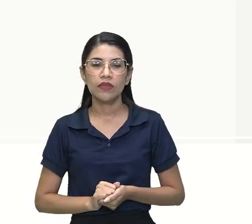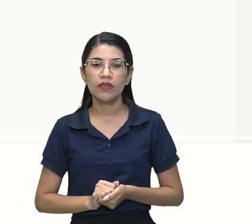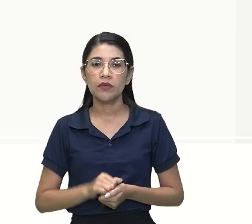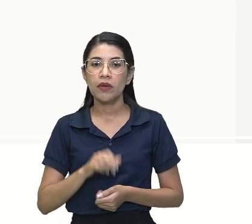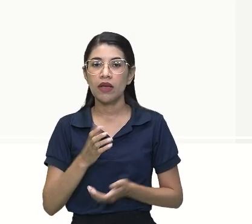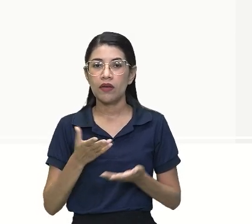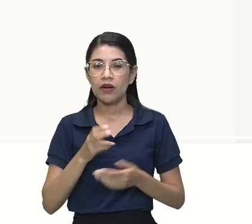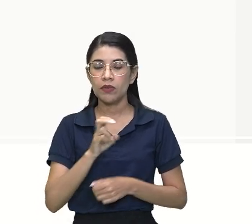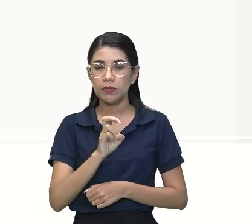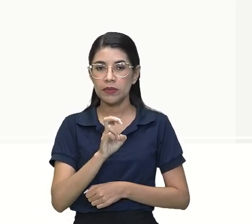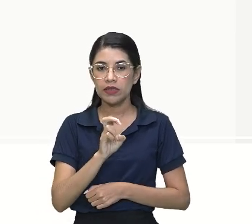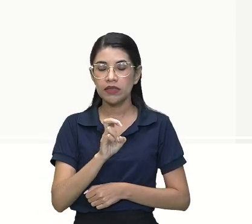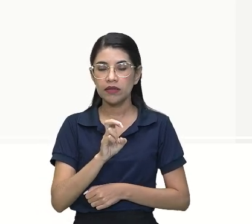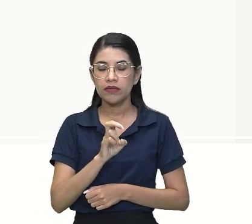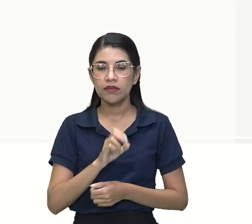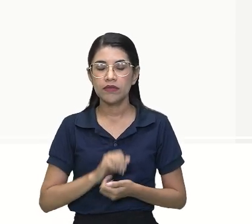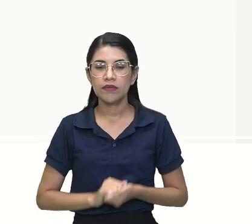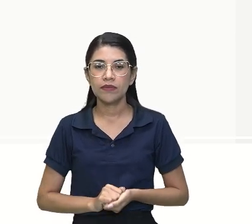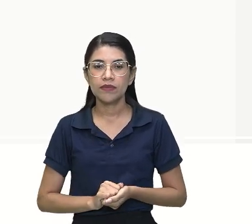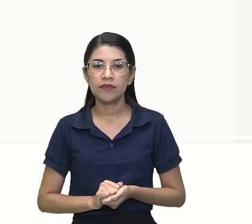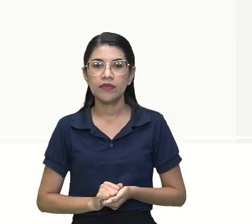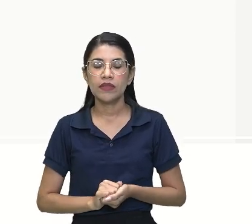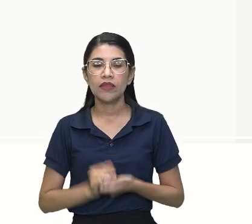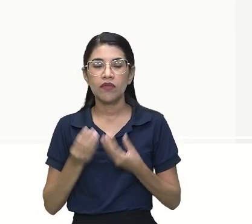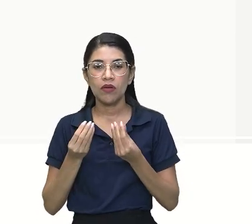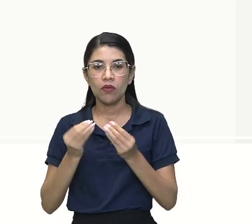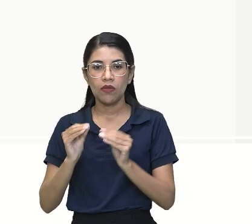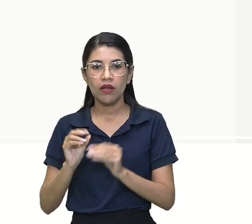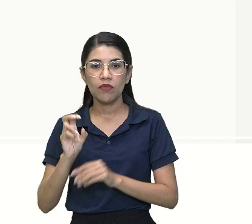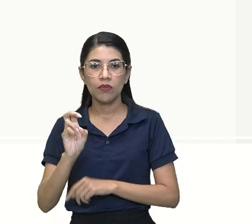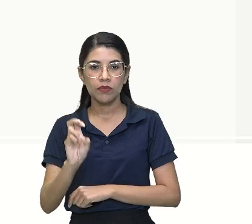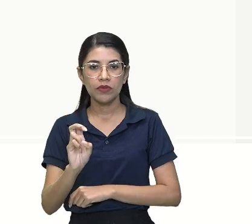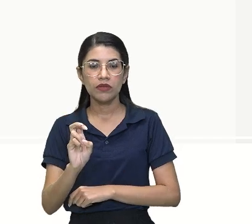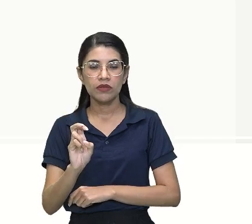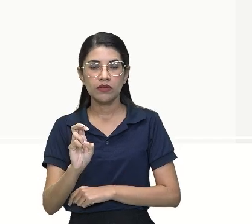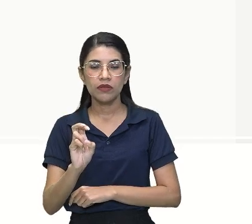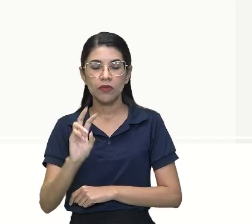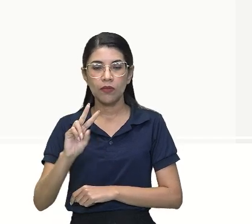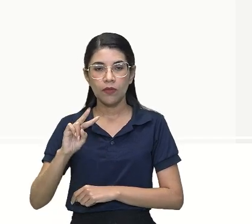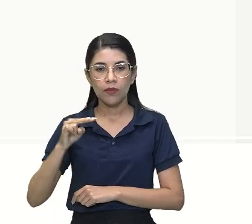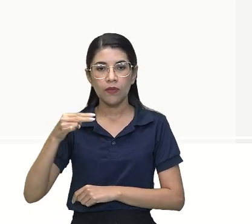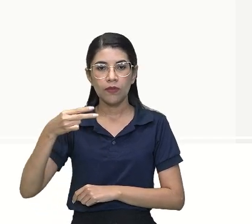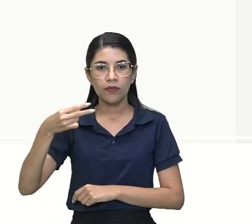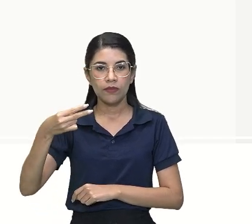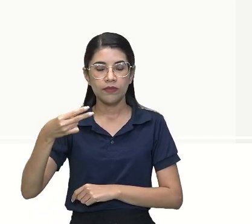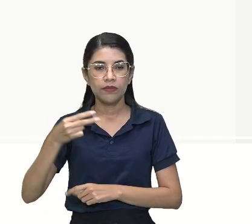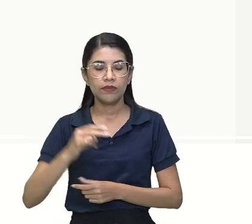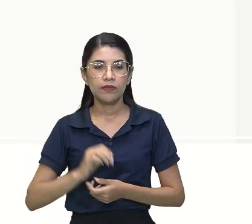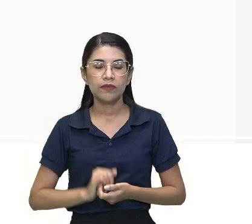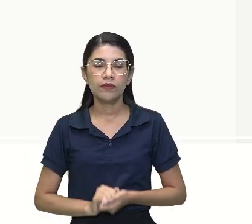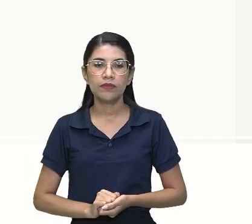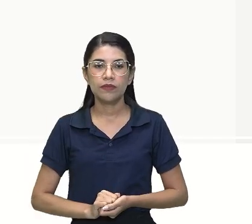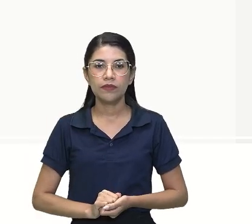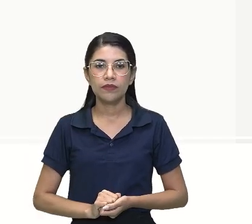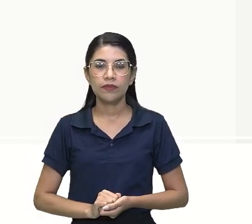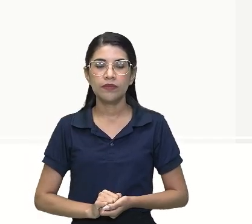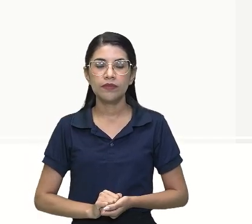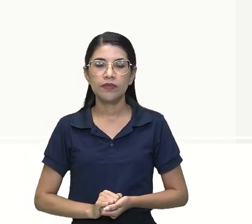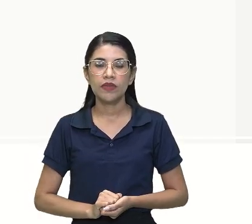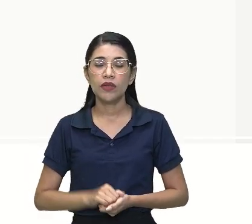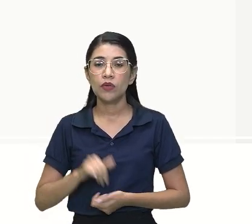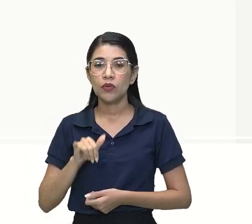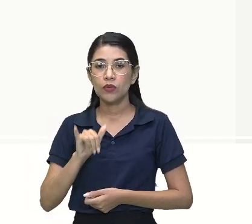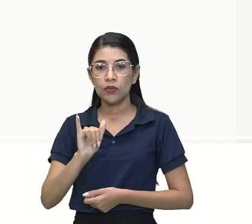né? Então, aqui, ó, a gente vai escrever 5 ao quadrado. Aqui no y,